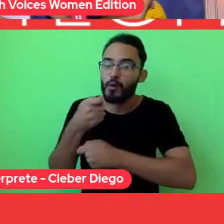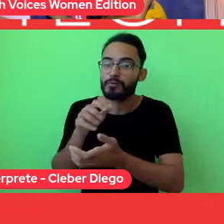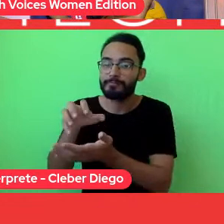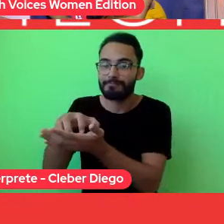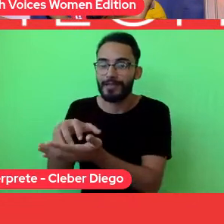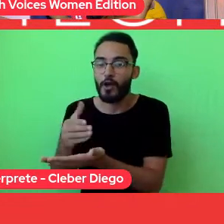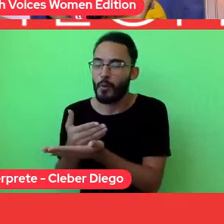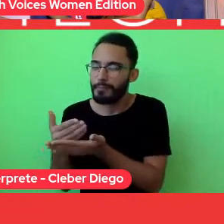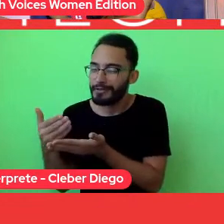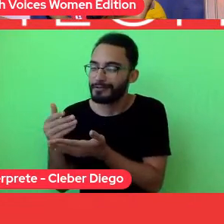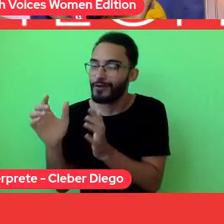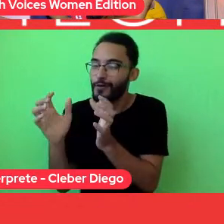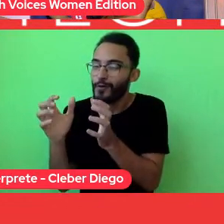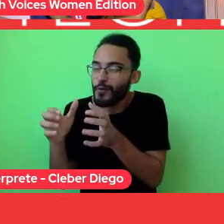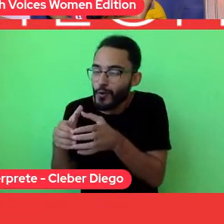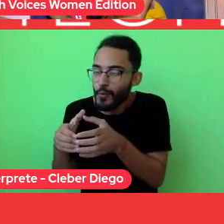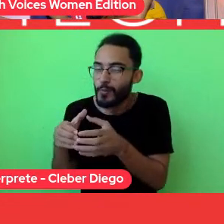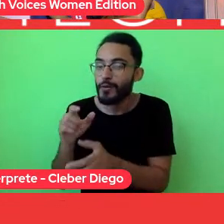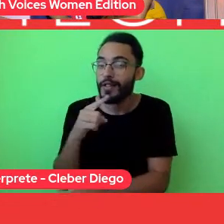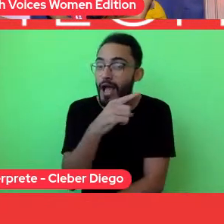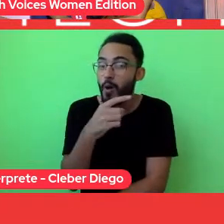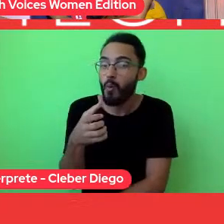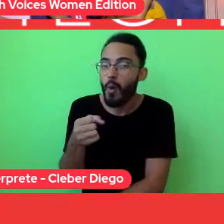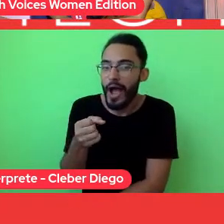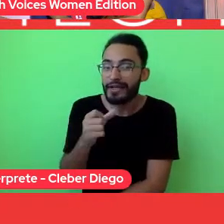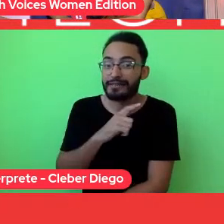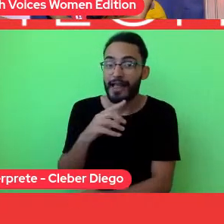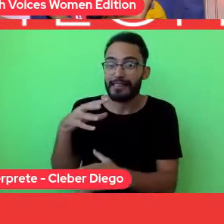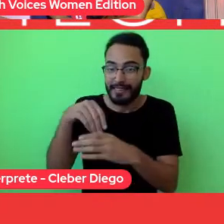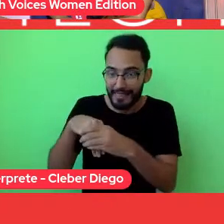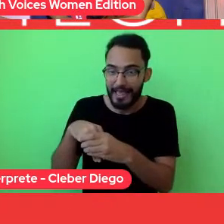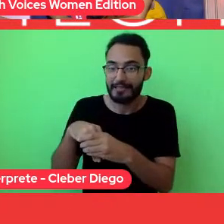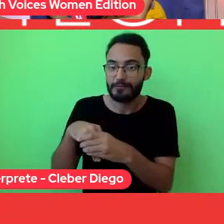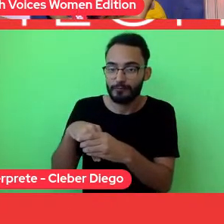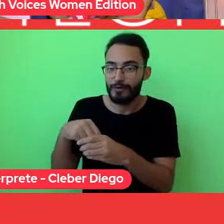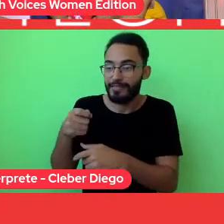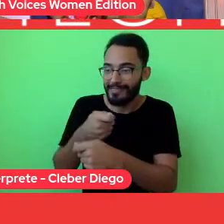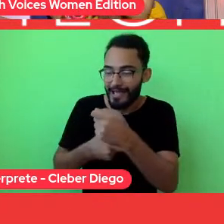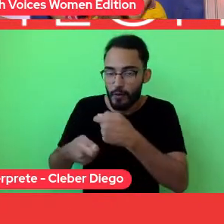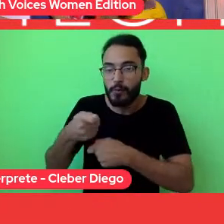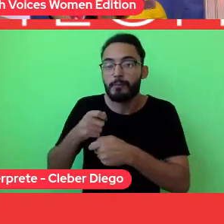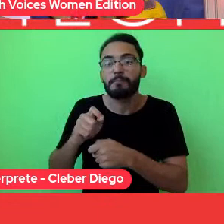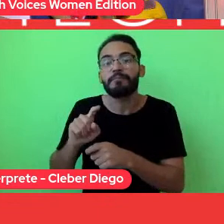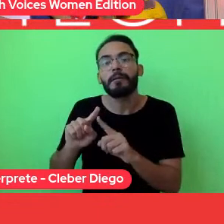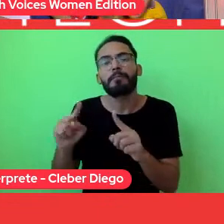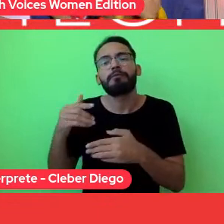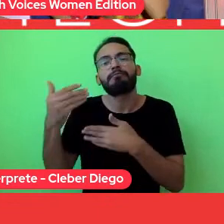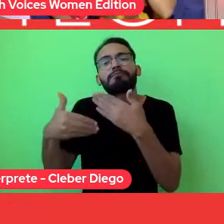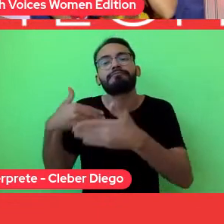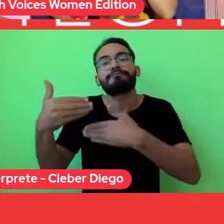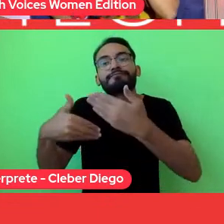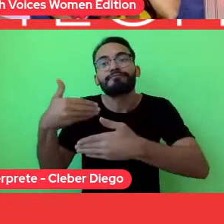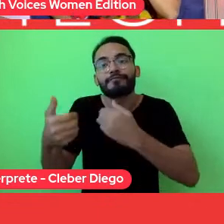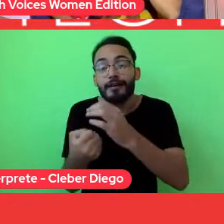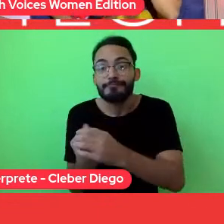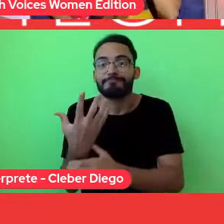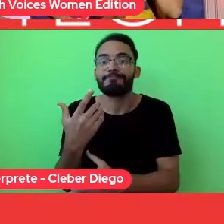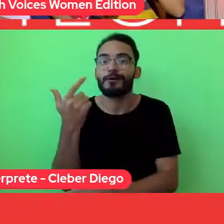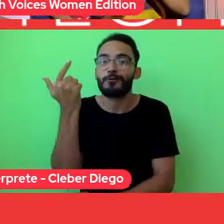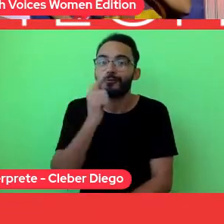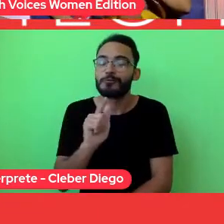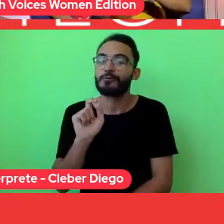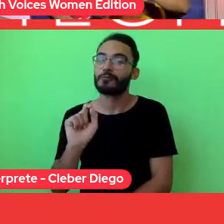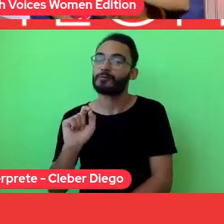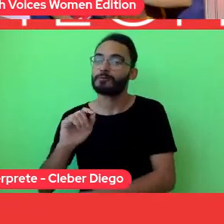grupo de afinidade lá da White, que tinha dentro da própria unidade de negócio, mas depois outras unidades de negócio passaram a